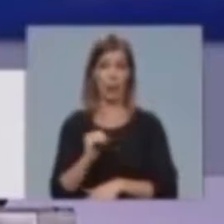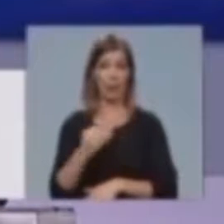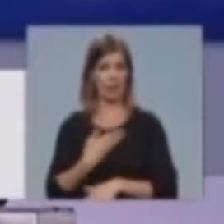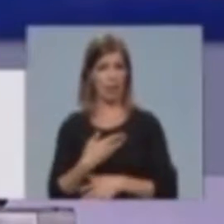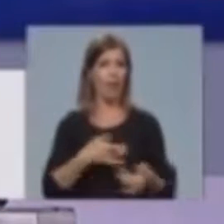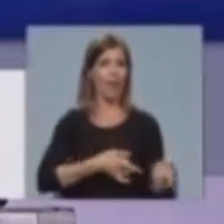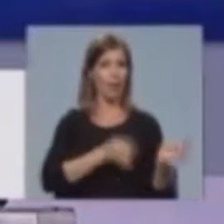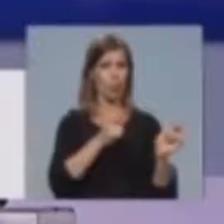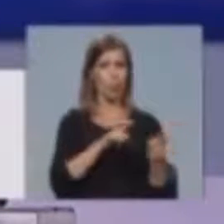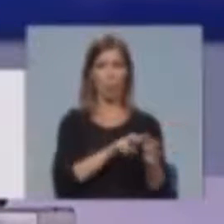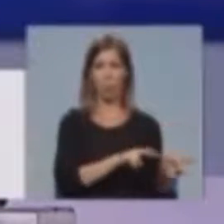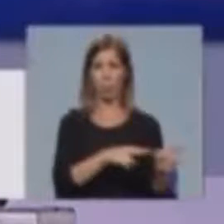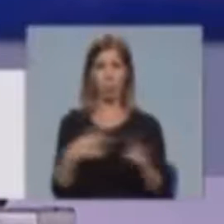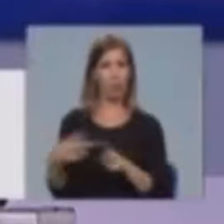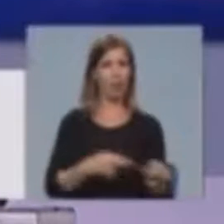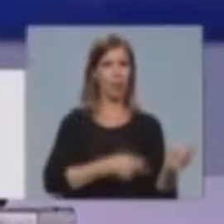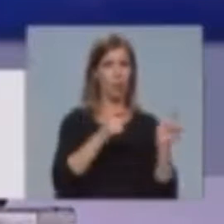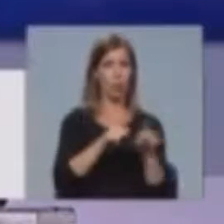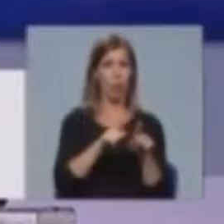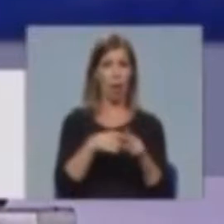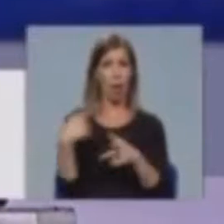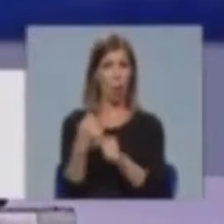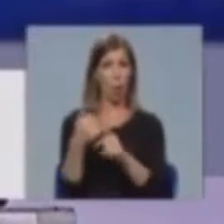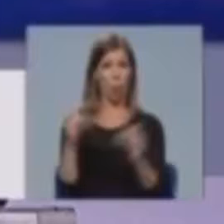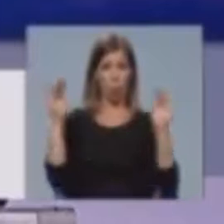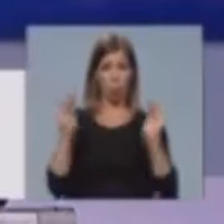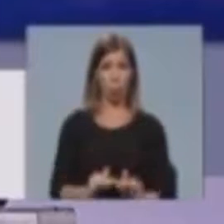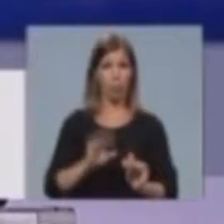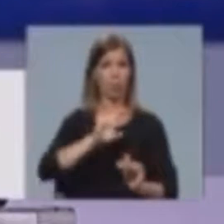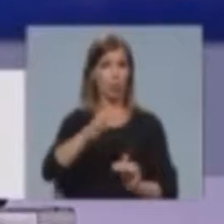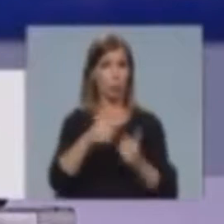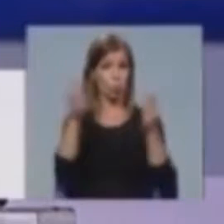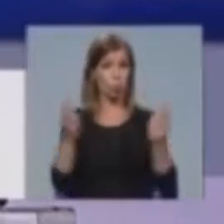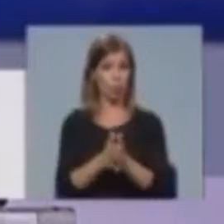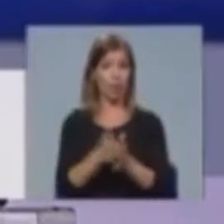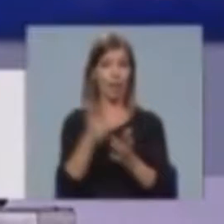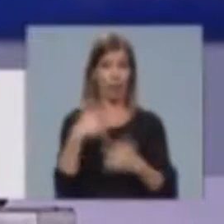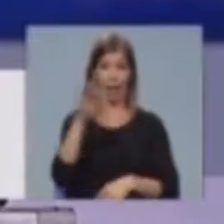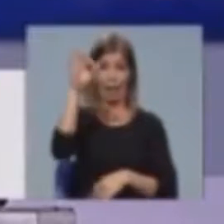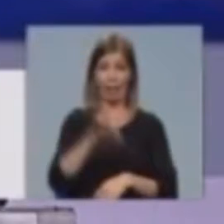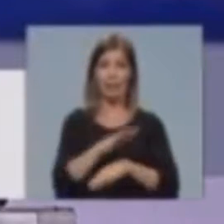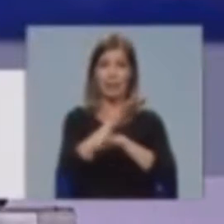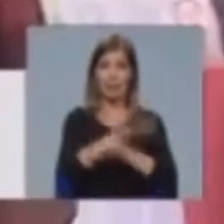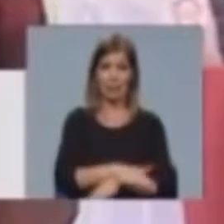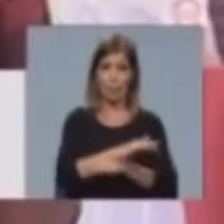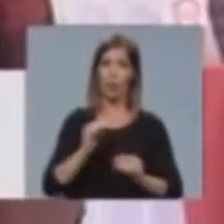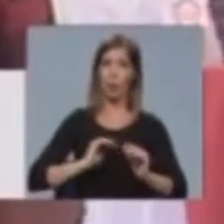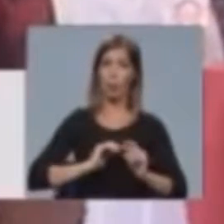de câmara de lobos o município com o pior índice de compra da região e dos que apresenta a mais alta taxa de desemprego